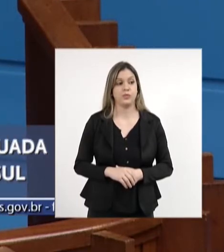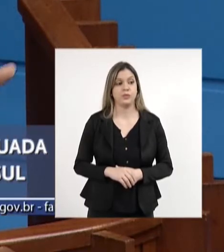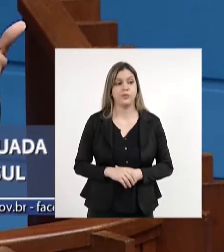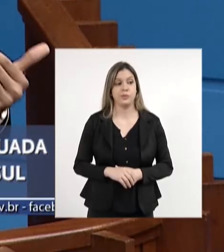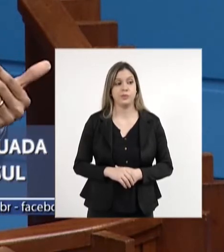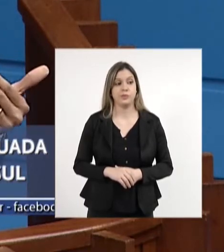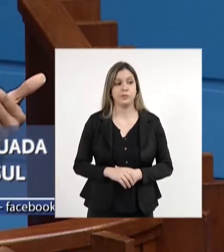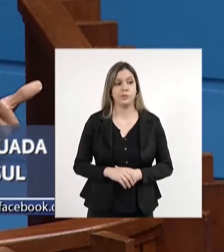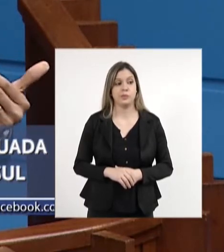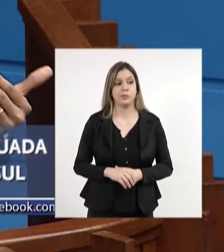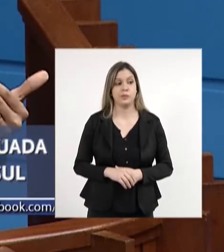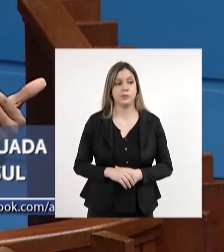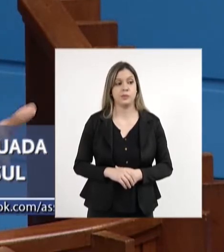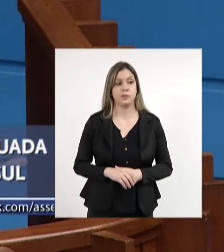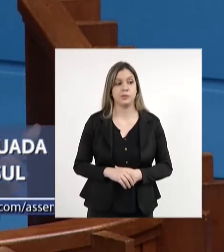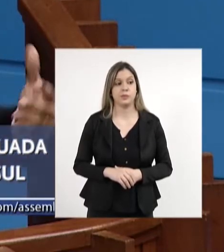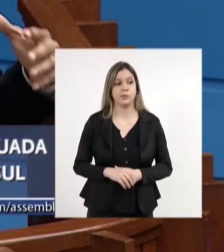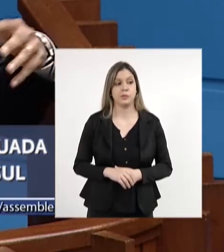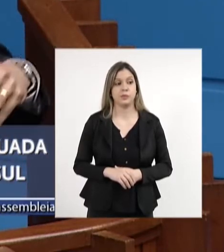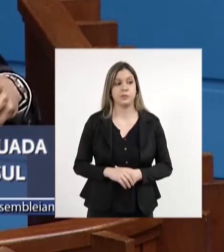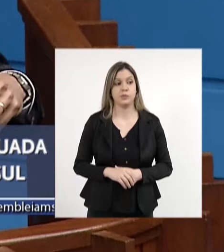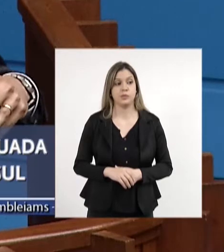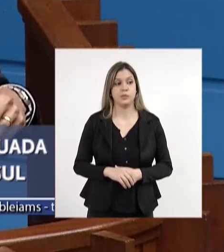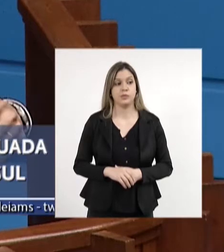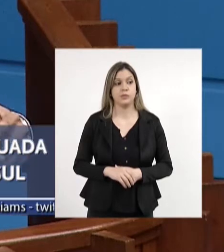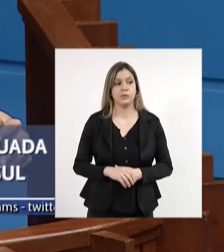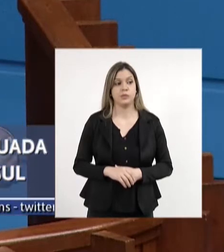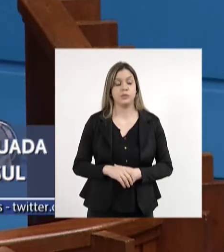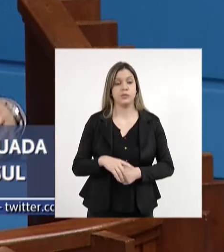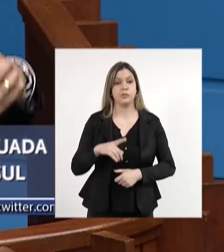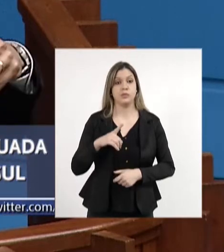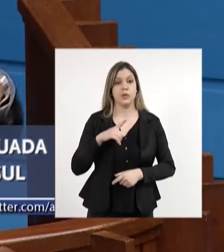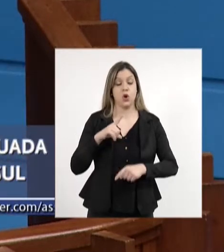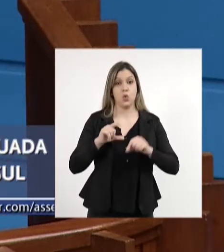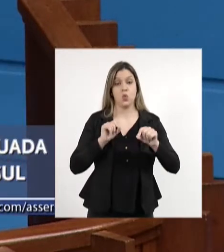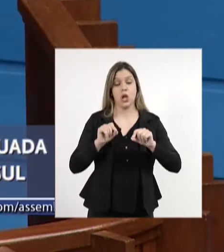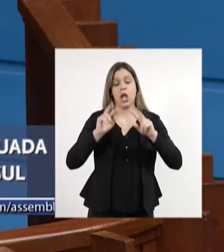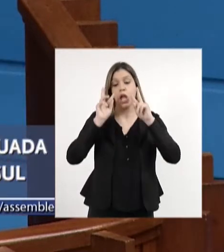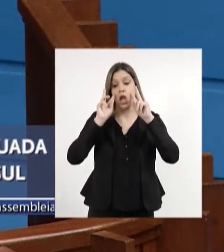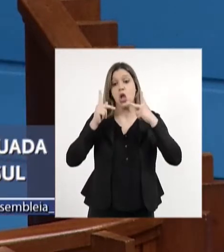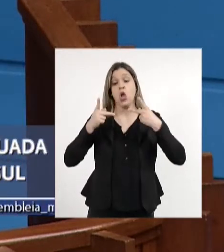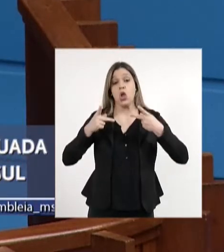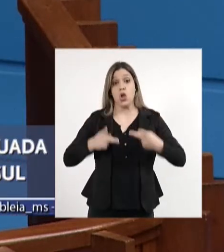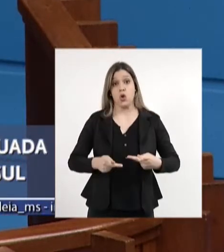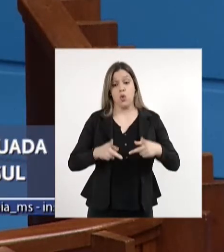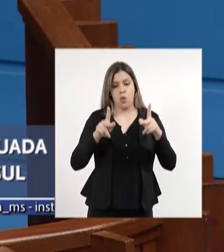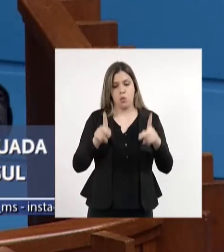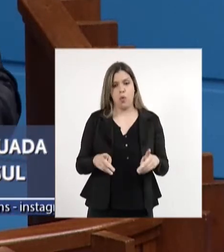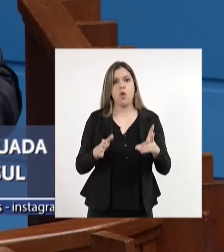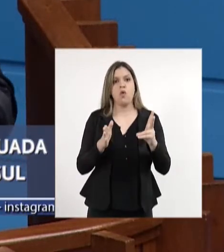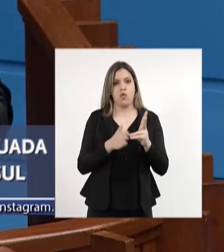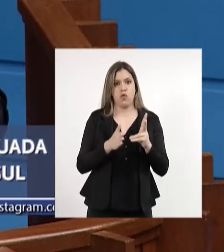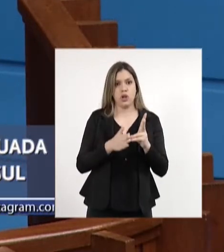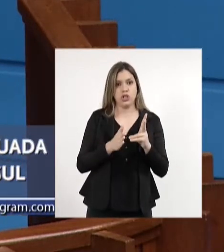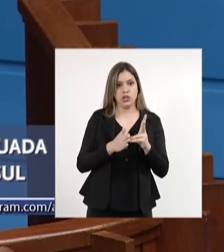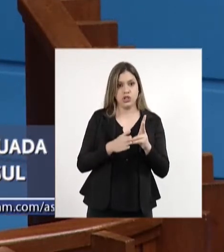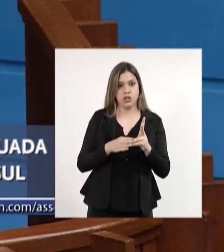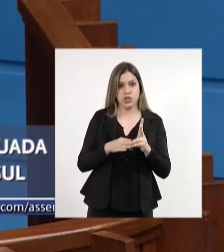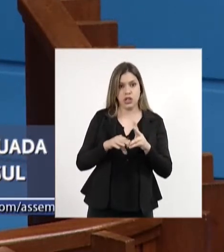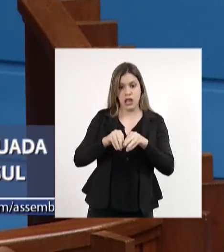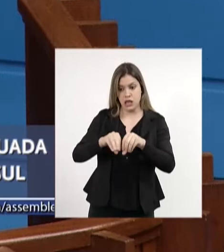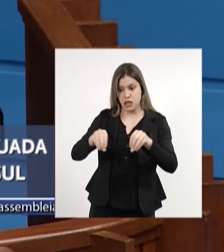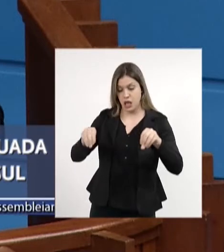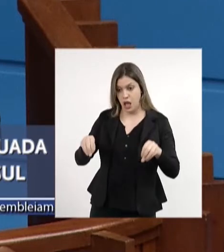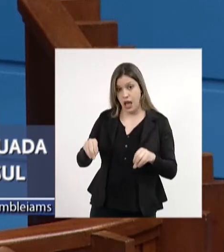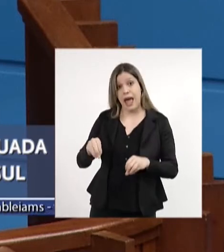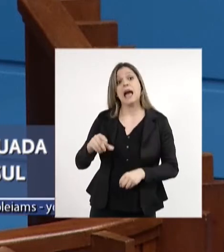nos artigos 249 e 250, reconhece as comunidades indígenas existentes no seu território e também reconhece